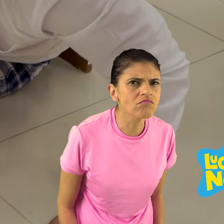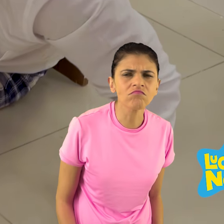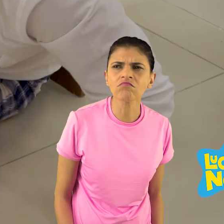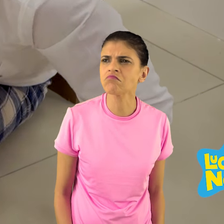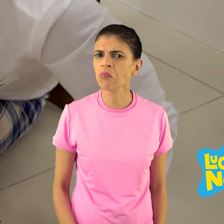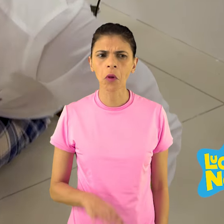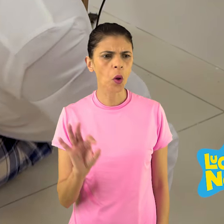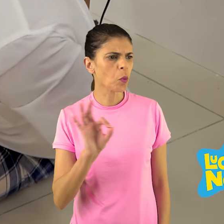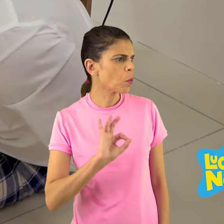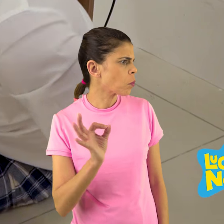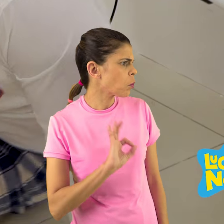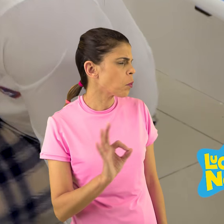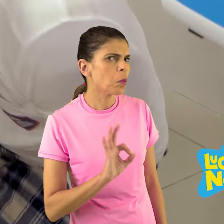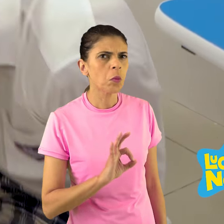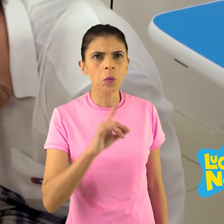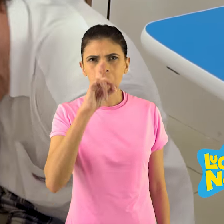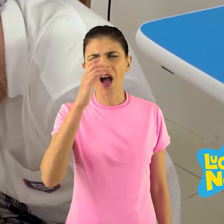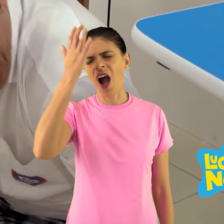Aqui também não.